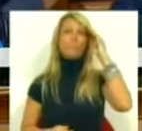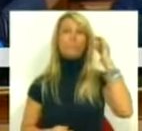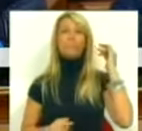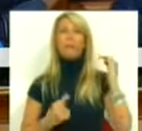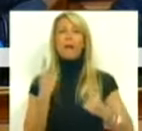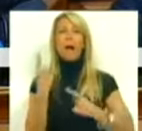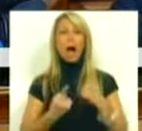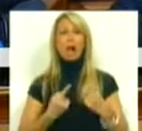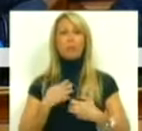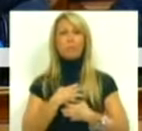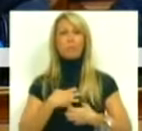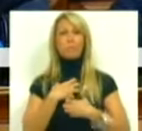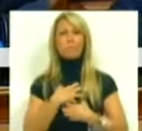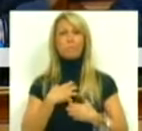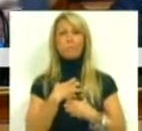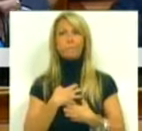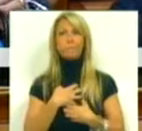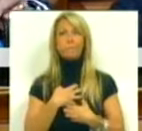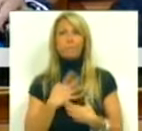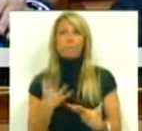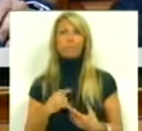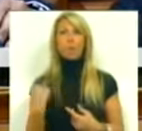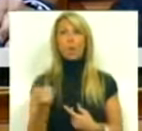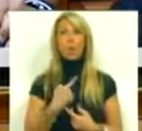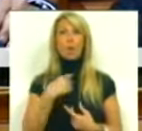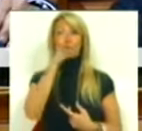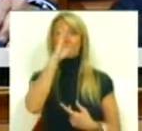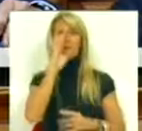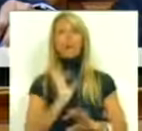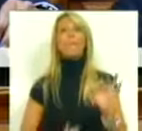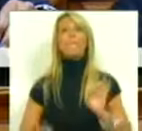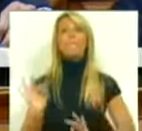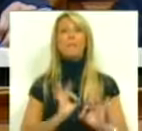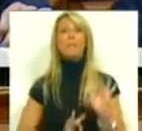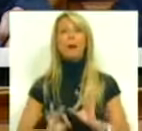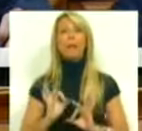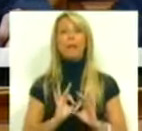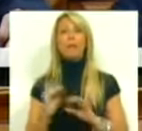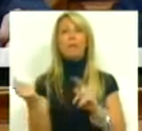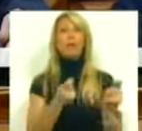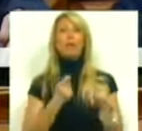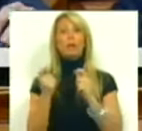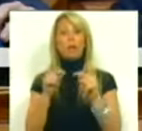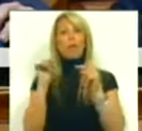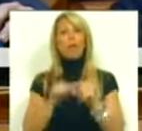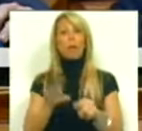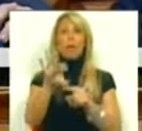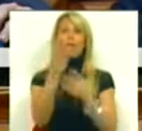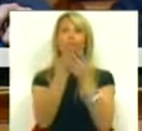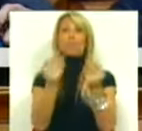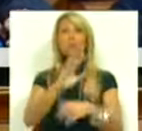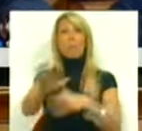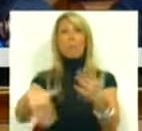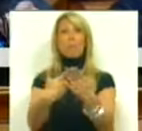algum desconforto. Vínhamos nós preparados para discutir aqui as soluções, as propostas do Partido